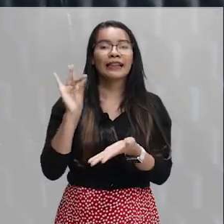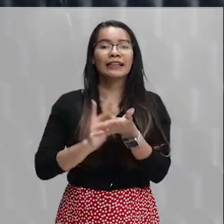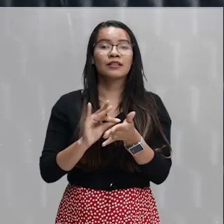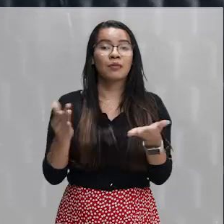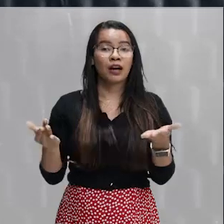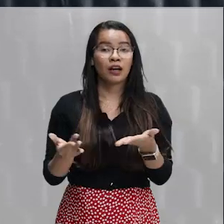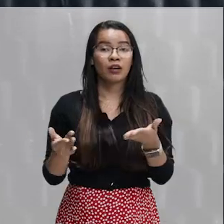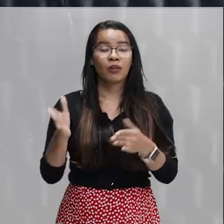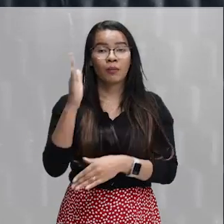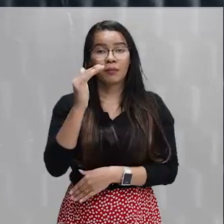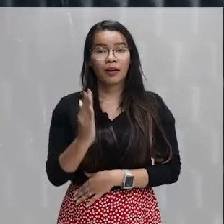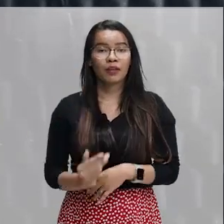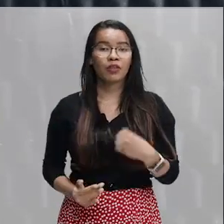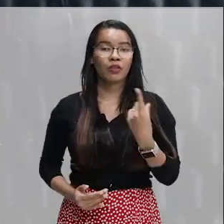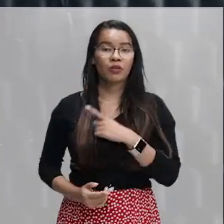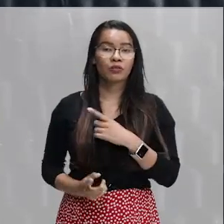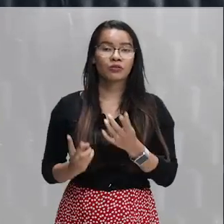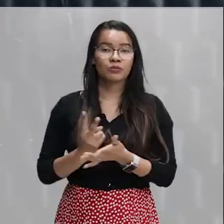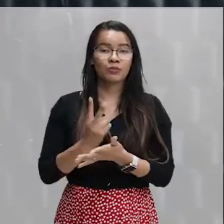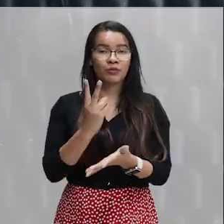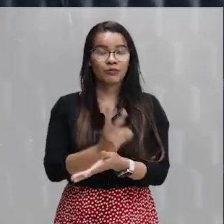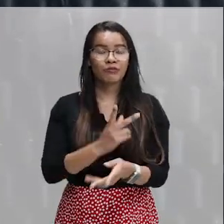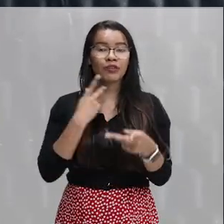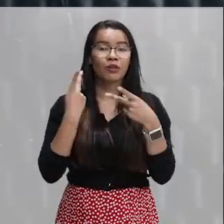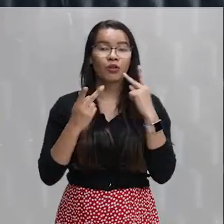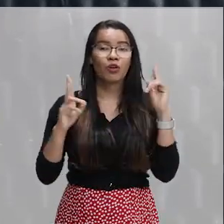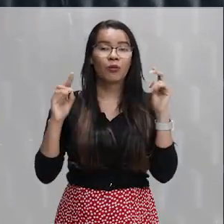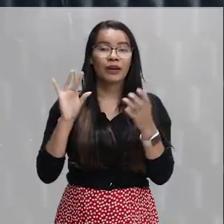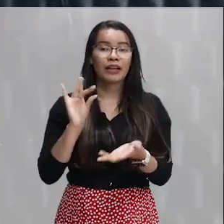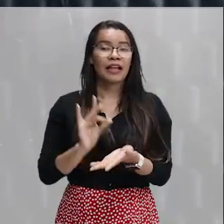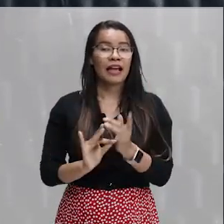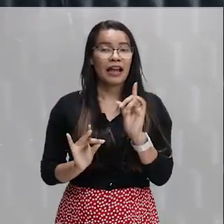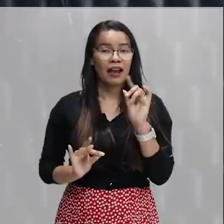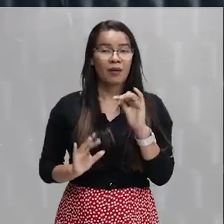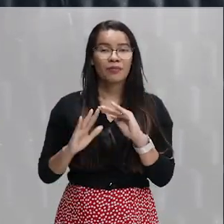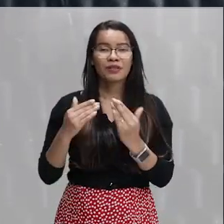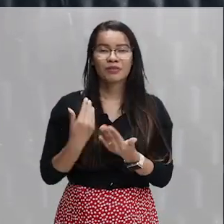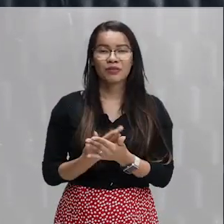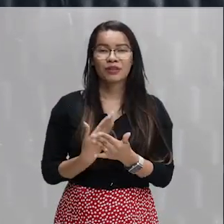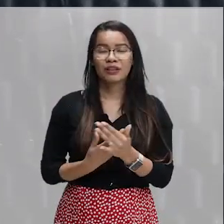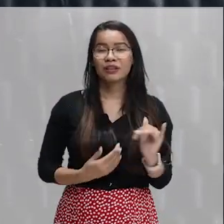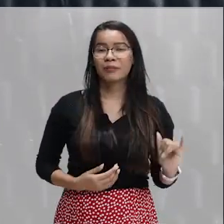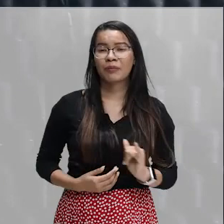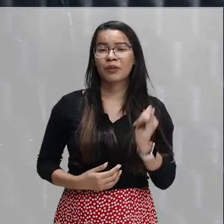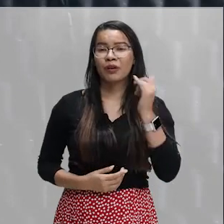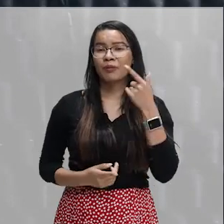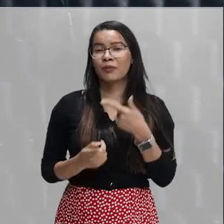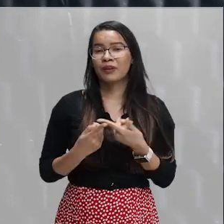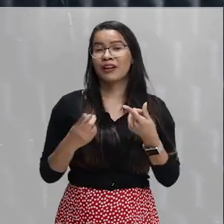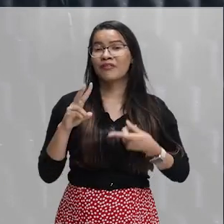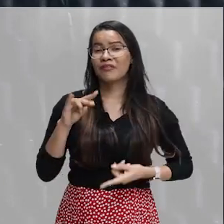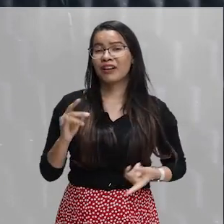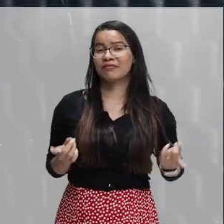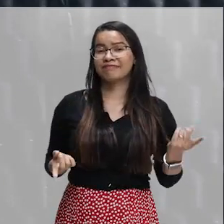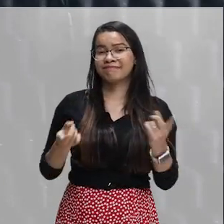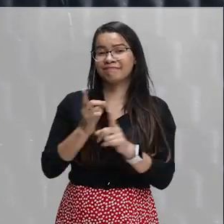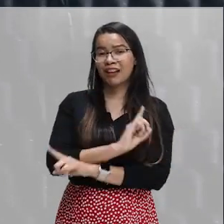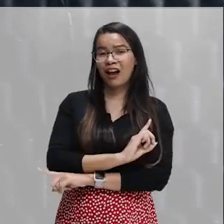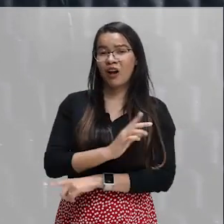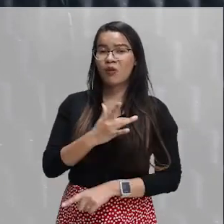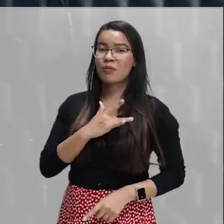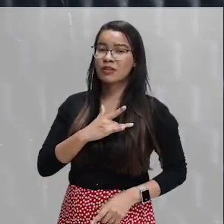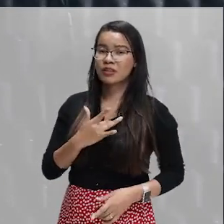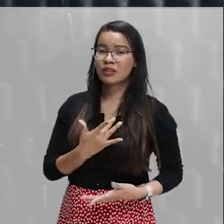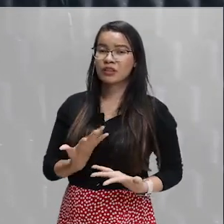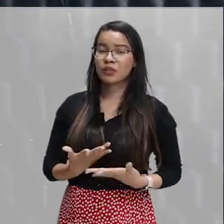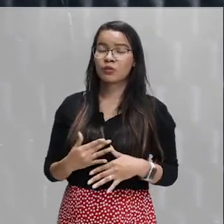Vamos falar ainda de realismo. É uma escola muito importante, porque ela vem se contrapor ao romantismo. Então,